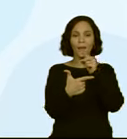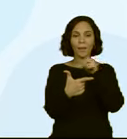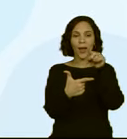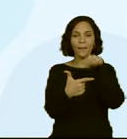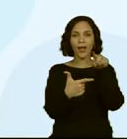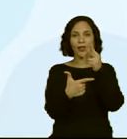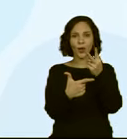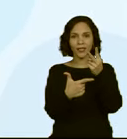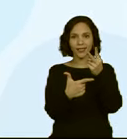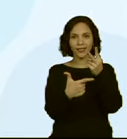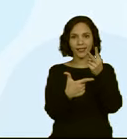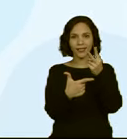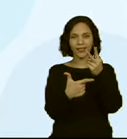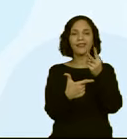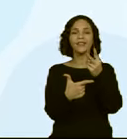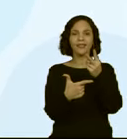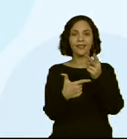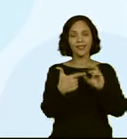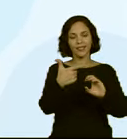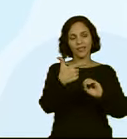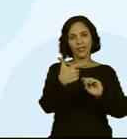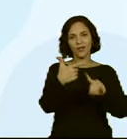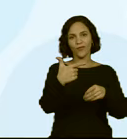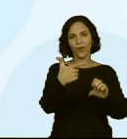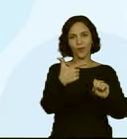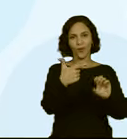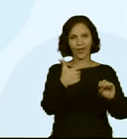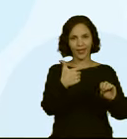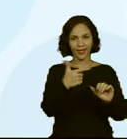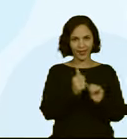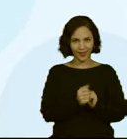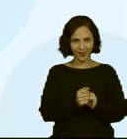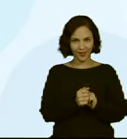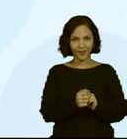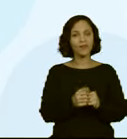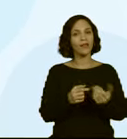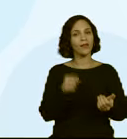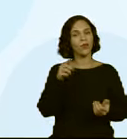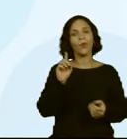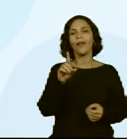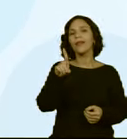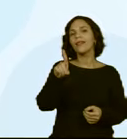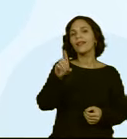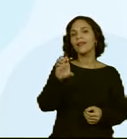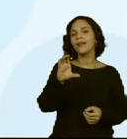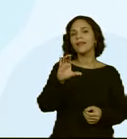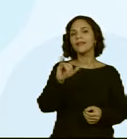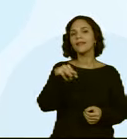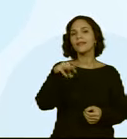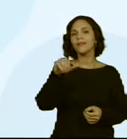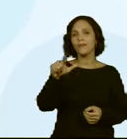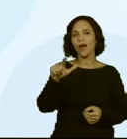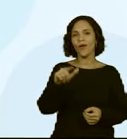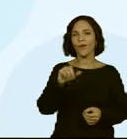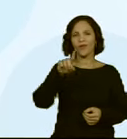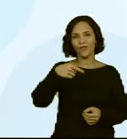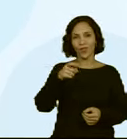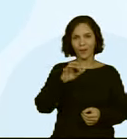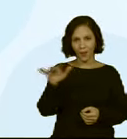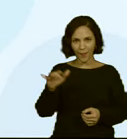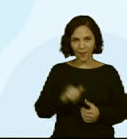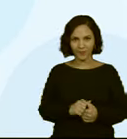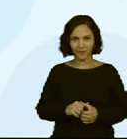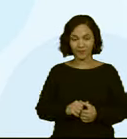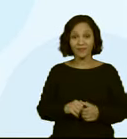casas e 1080 Então esse é o valor em decimal agora a